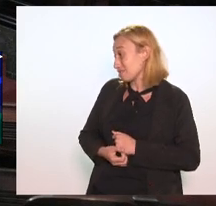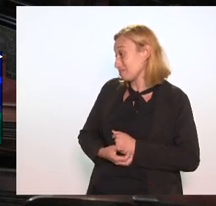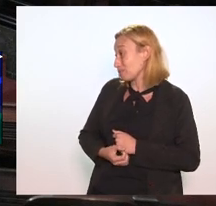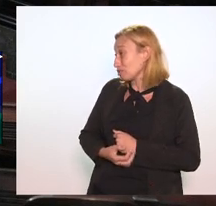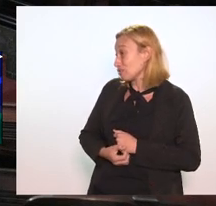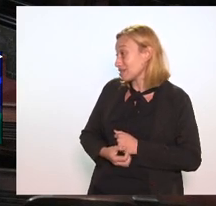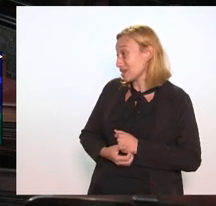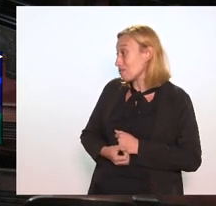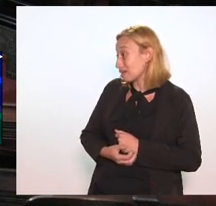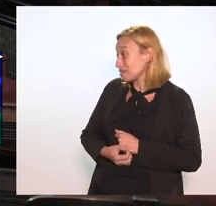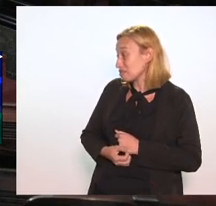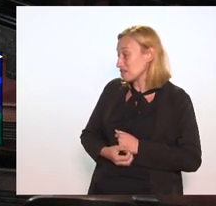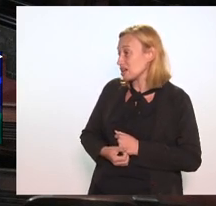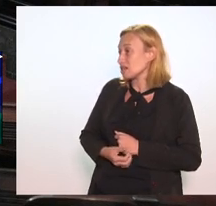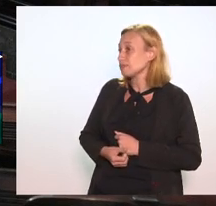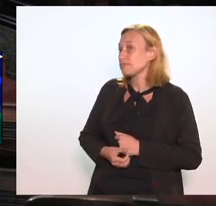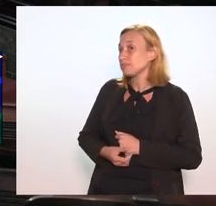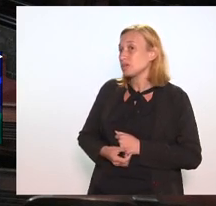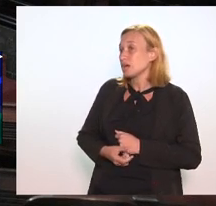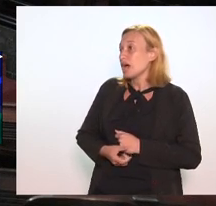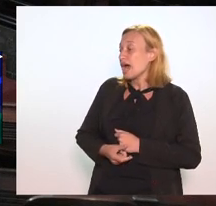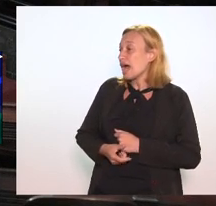E aí